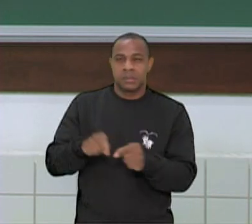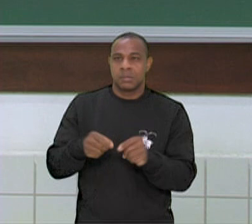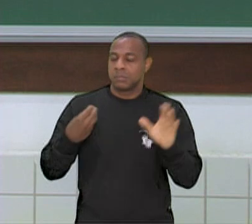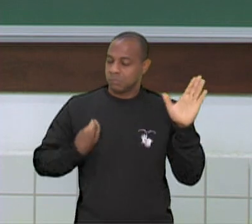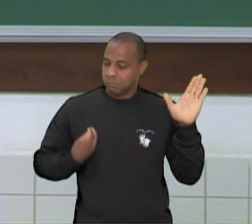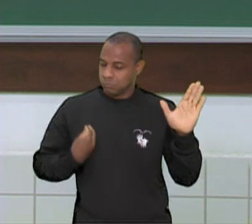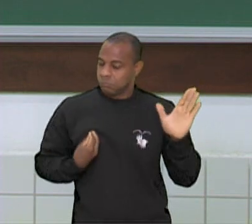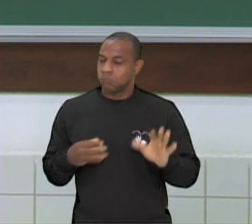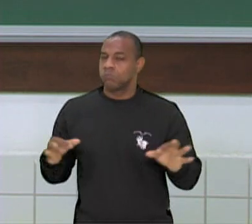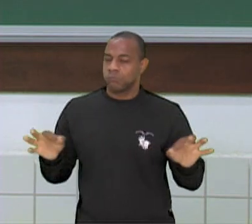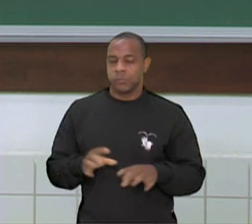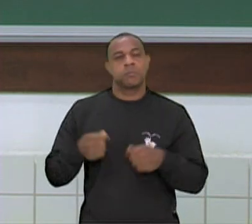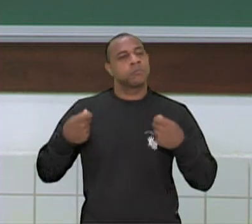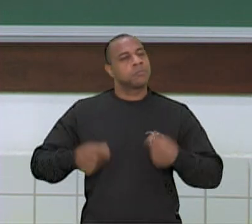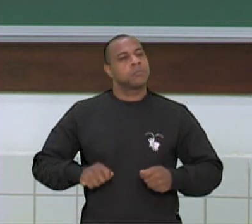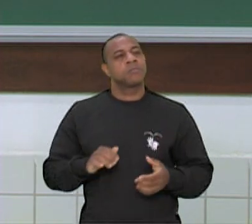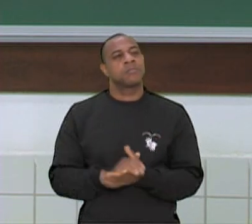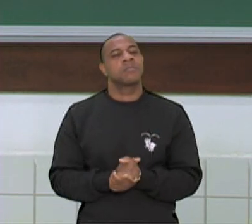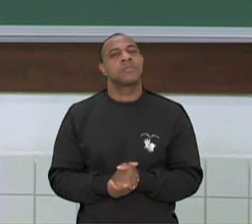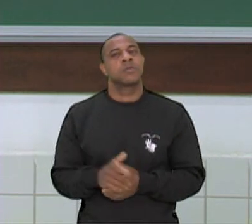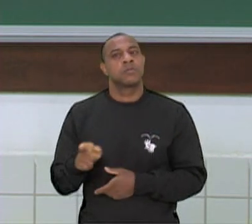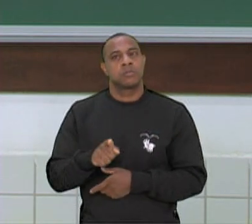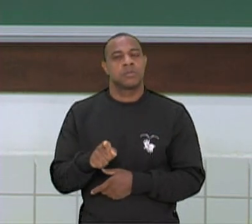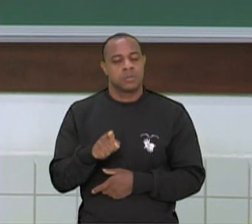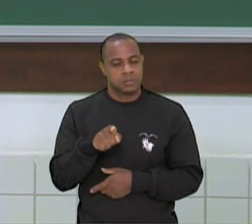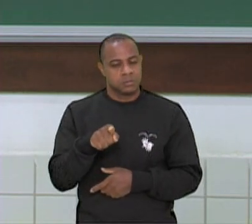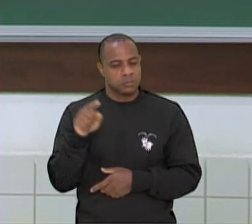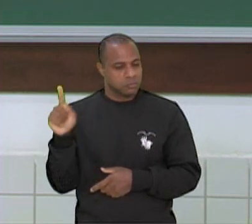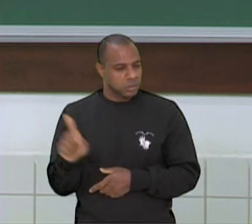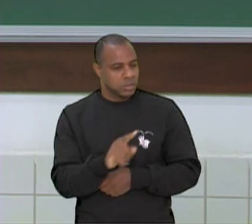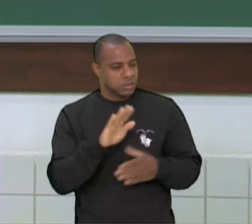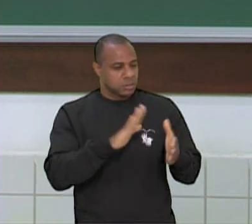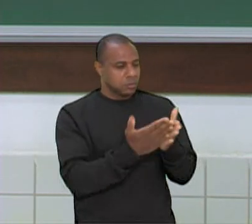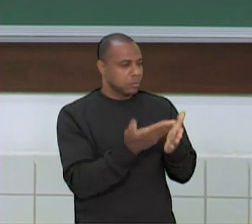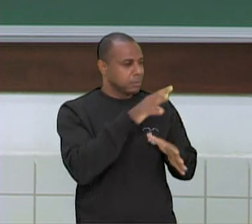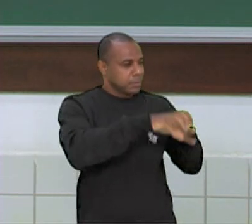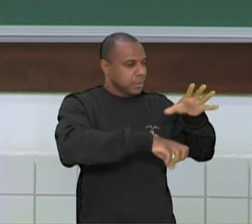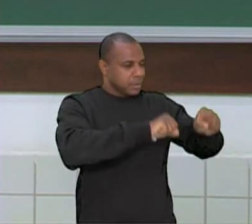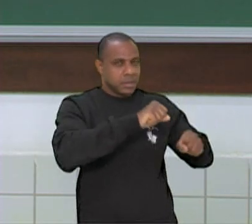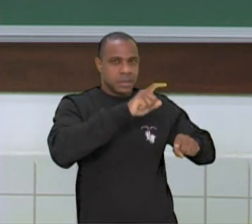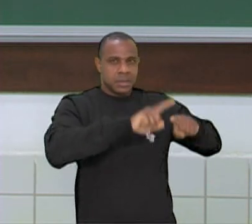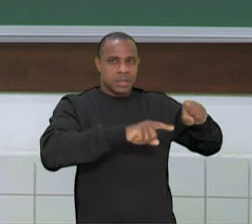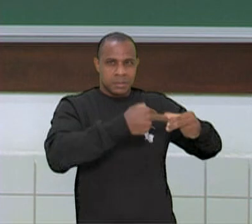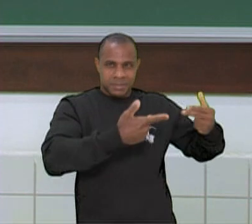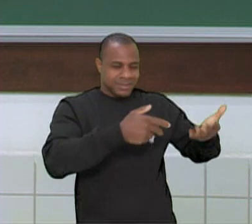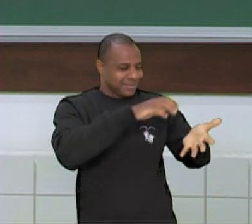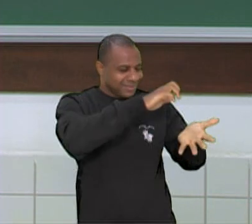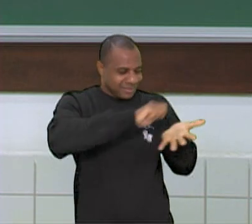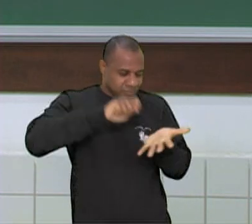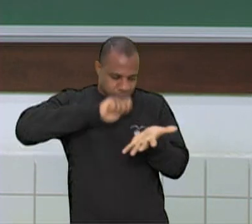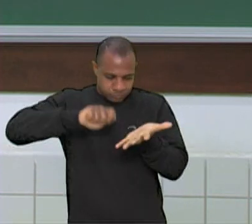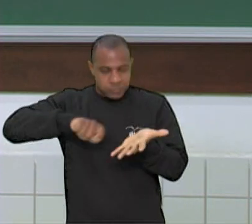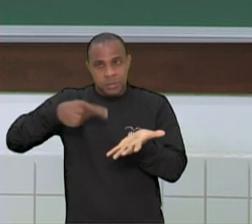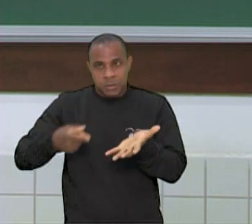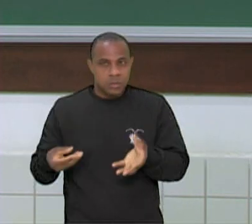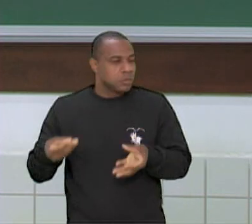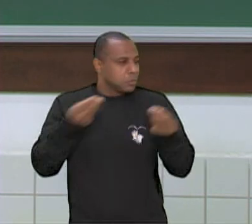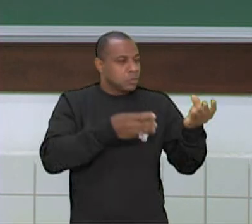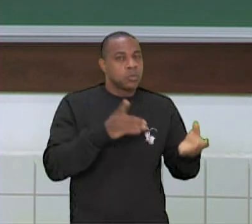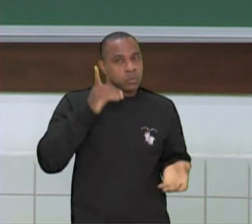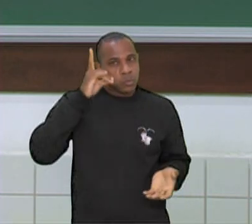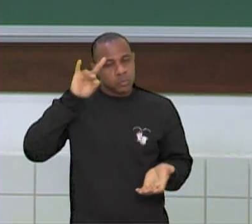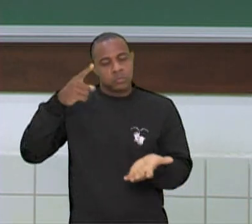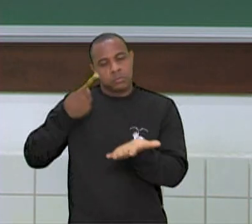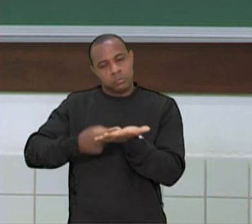sua presença. E a galera do material impresso, né, pega a atividade, faz com calma e depois devolve no dia